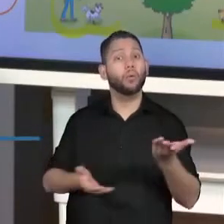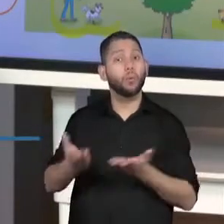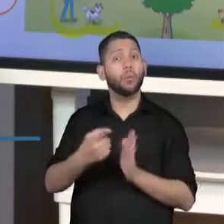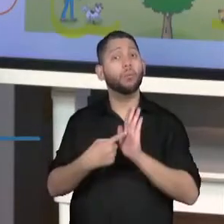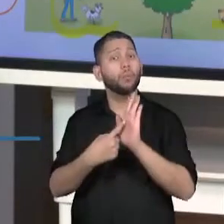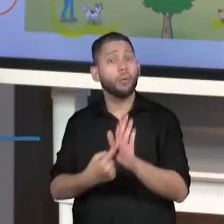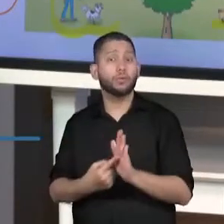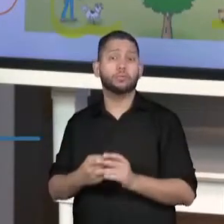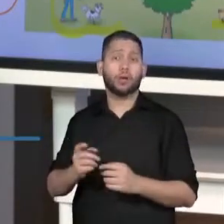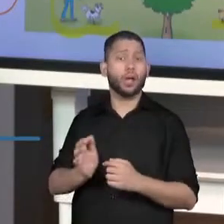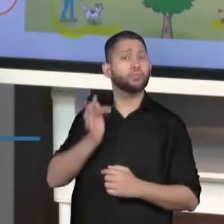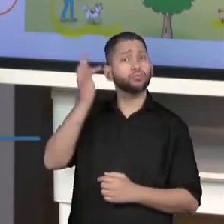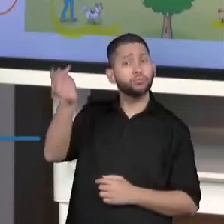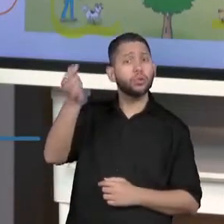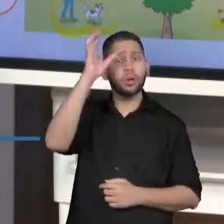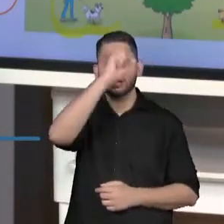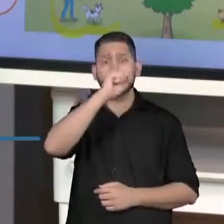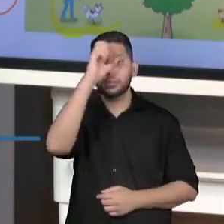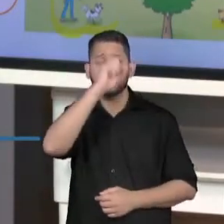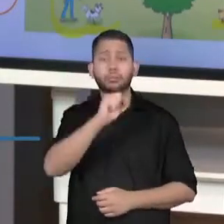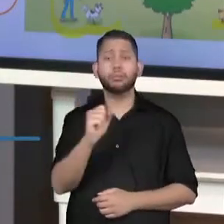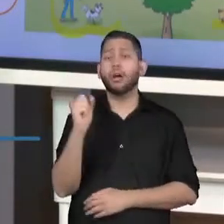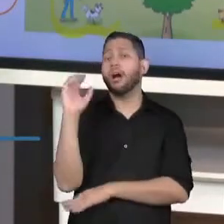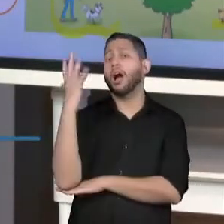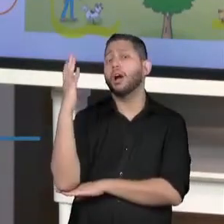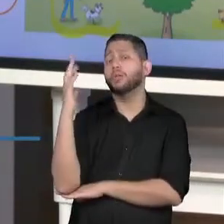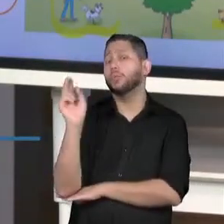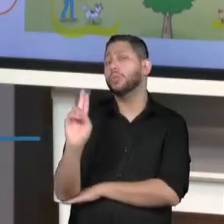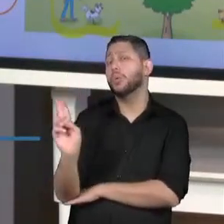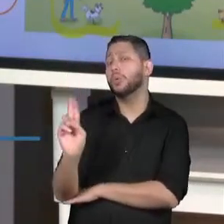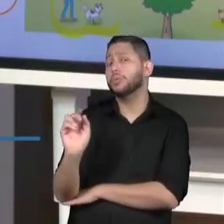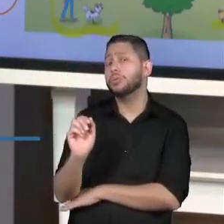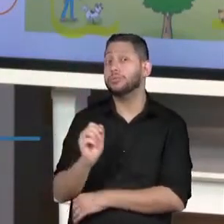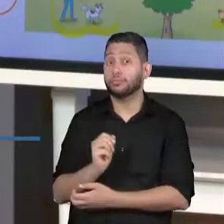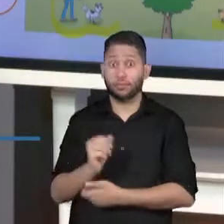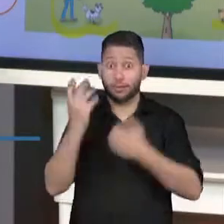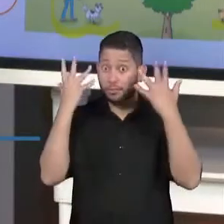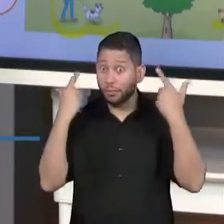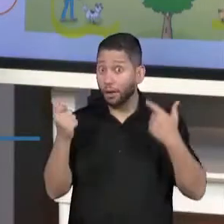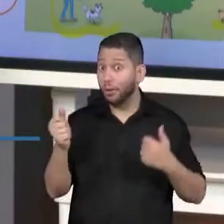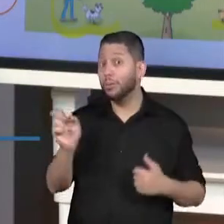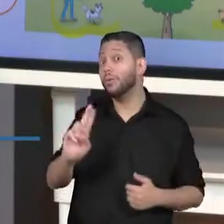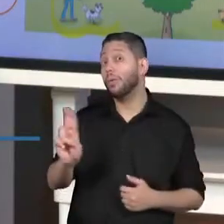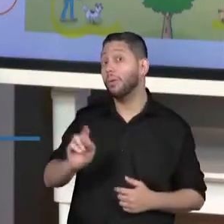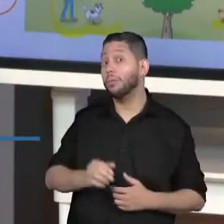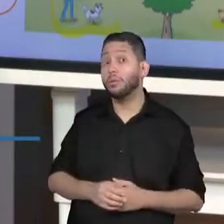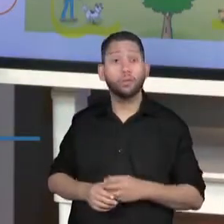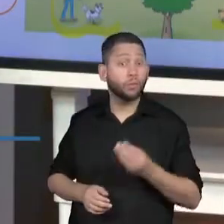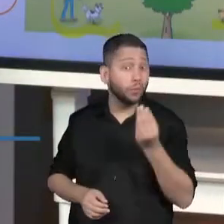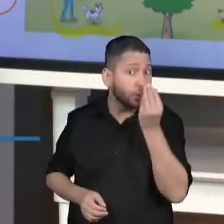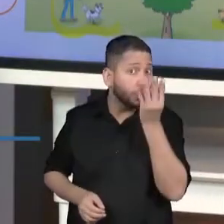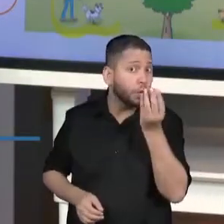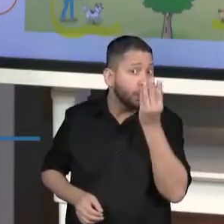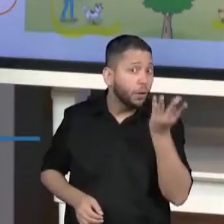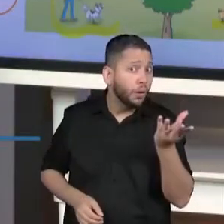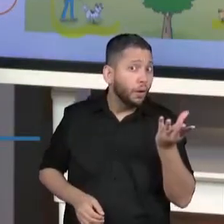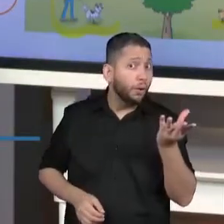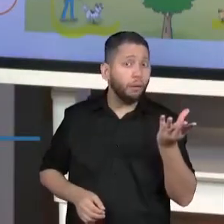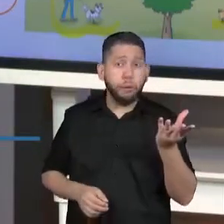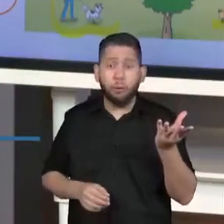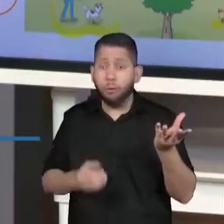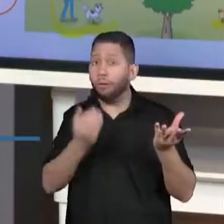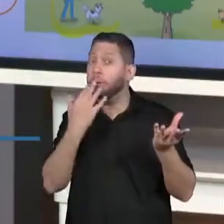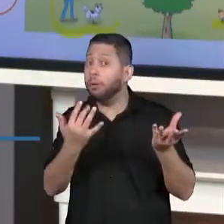e aí, sei falar? Sei falar o nome dos animais que estão ali? Como que eu digo flores em inglês? Tá vendo? Um monte de